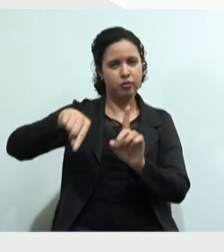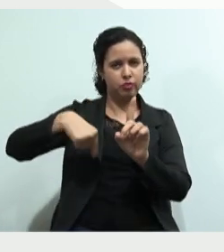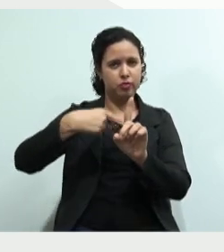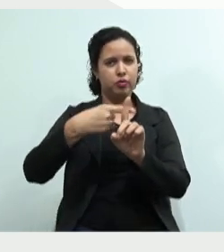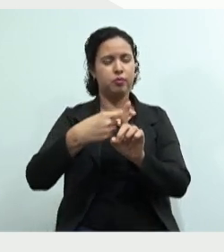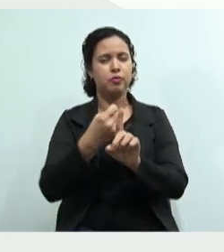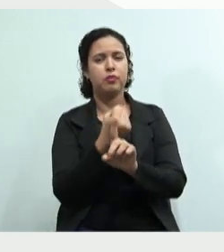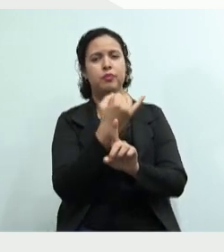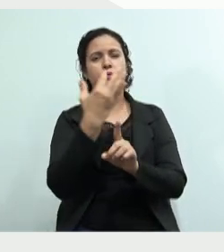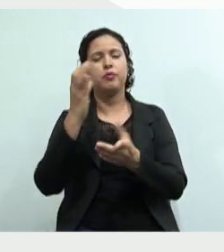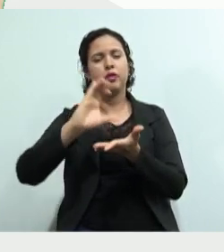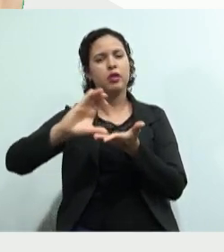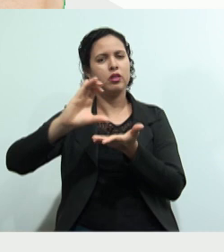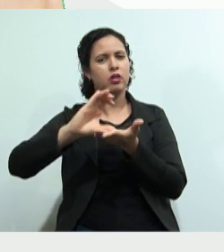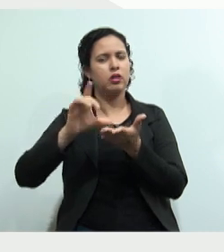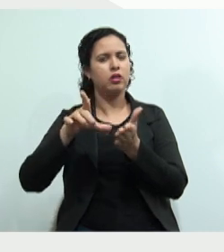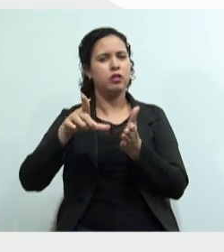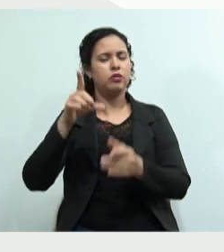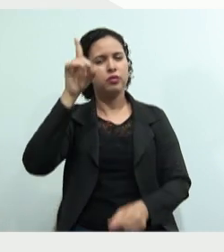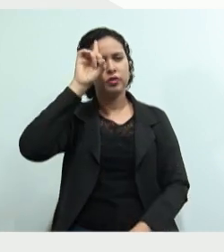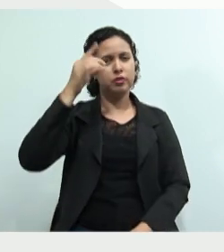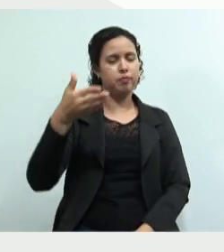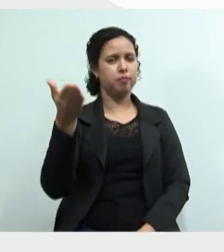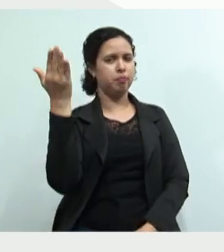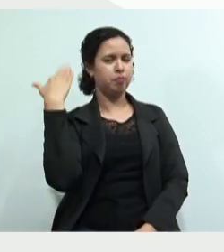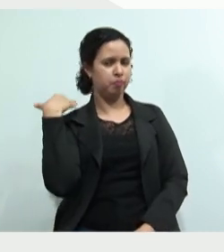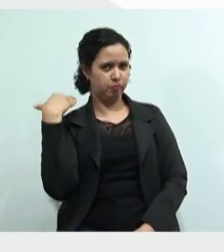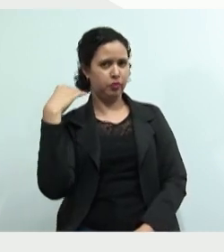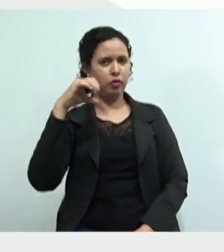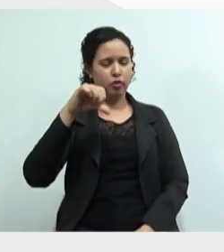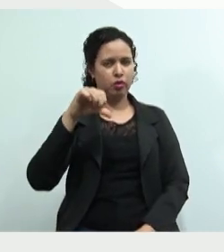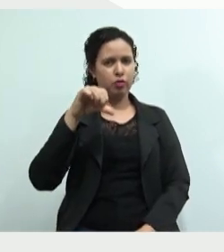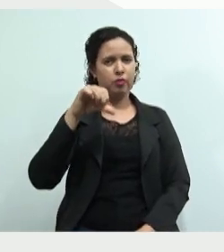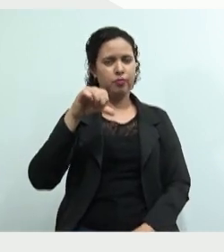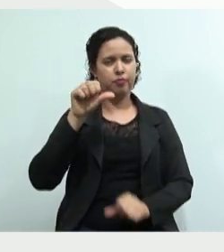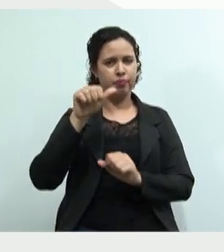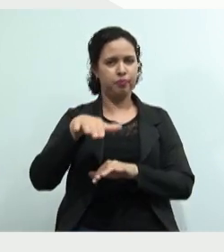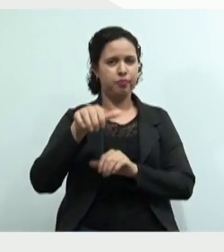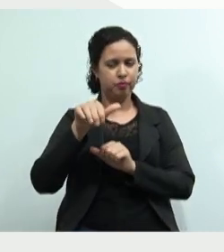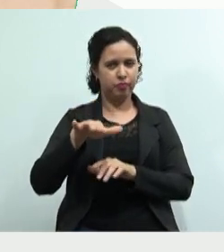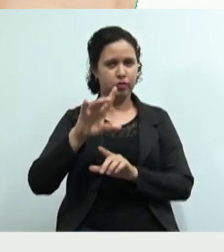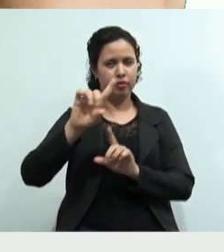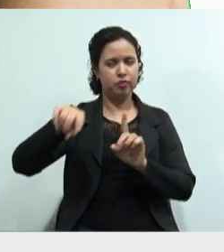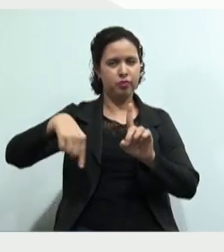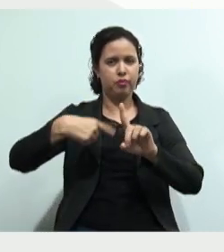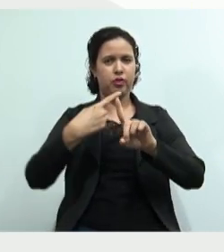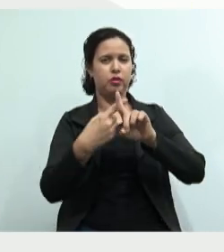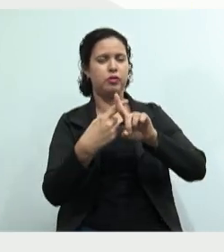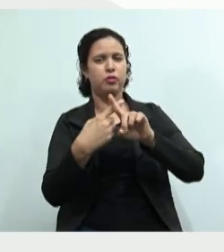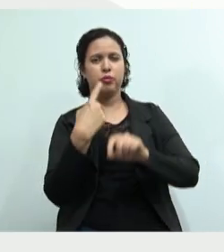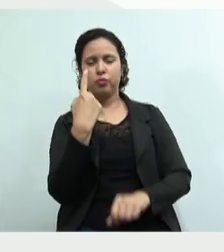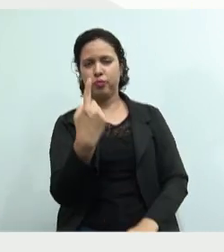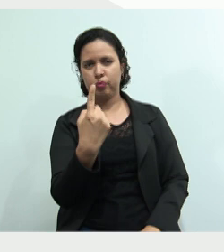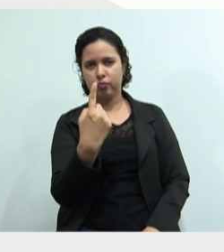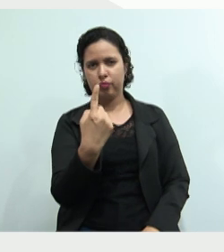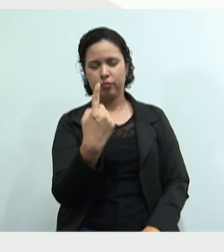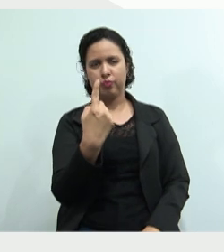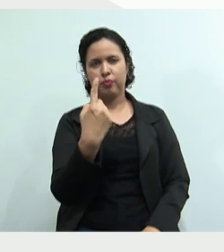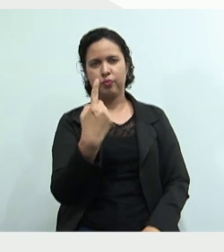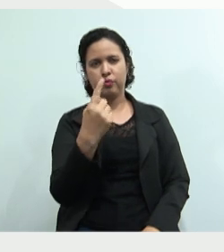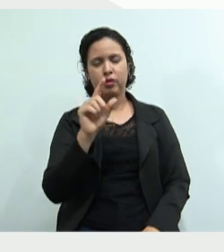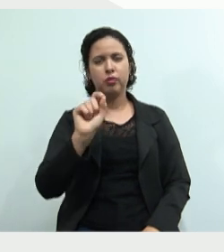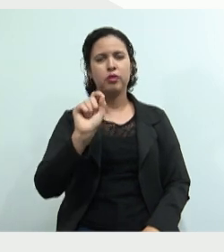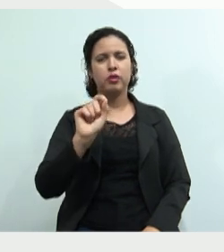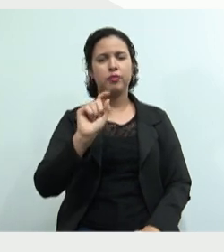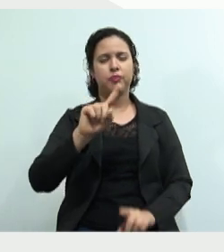de cadernos do dia anterior, 9 do 9 vezes 1, que são 10 cadernos, mais 60